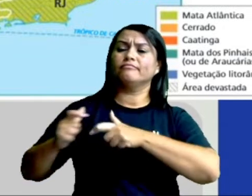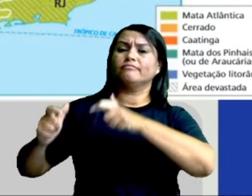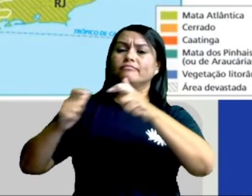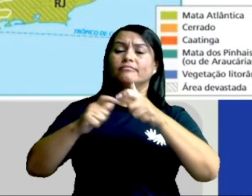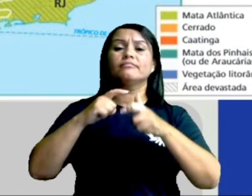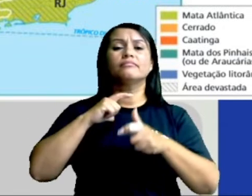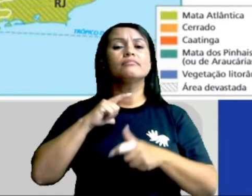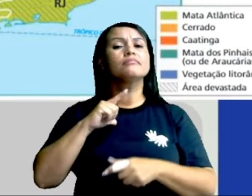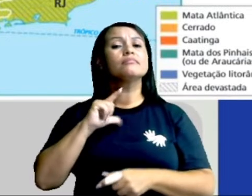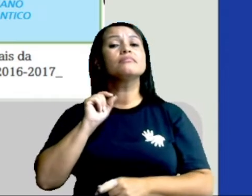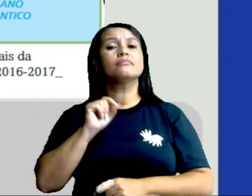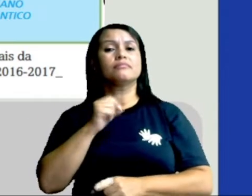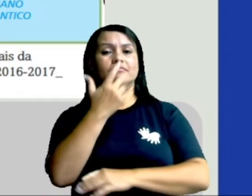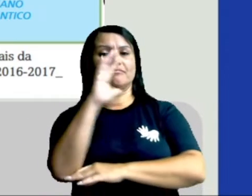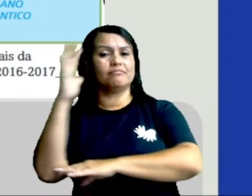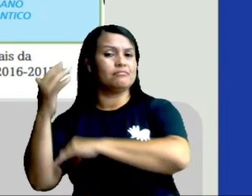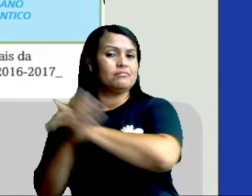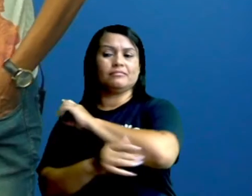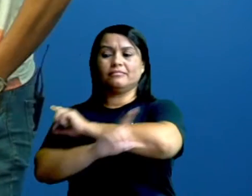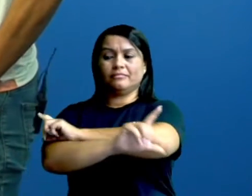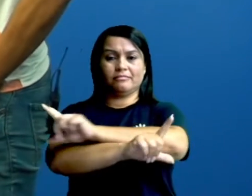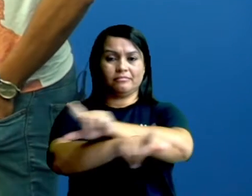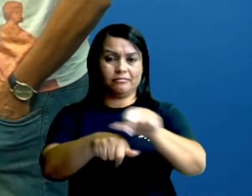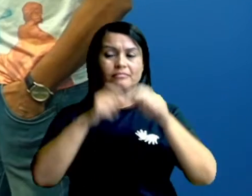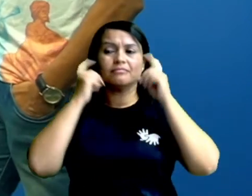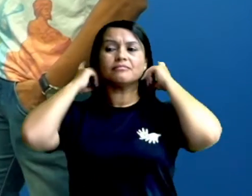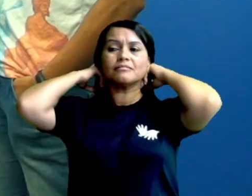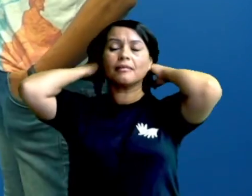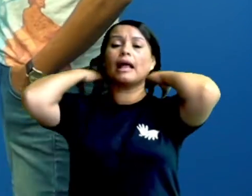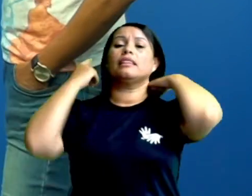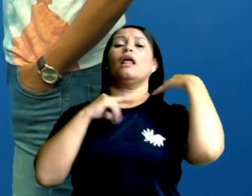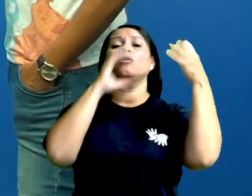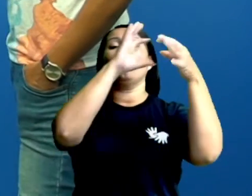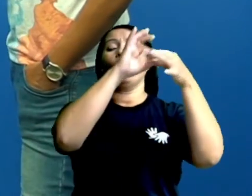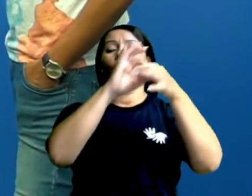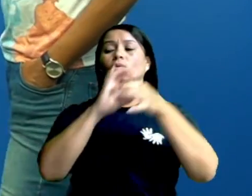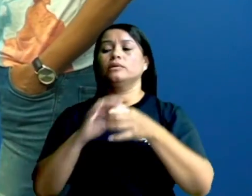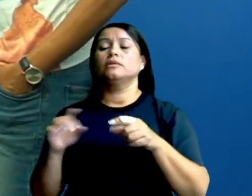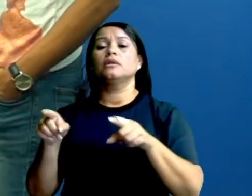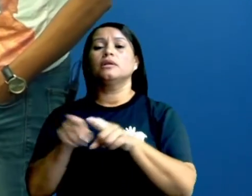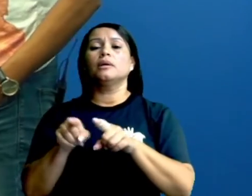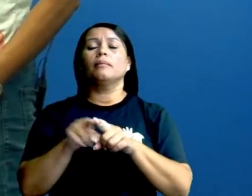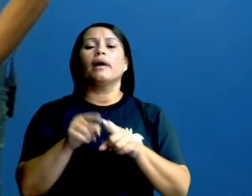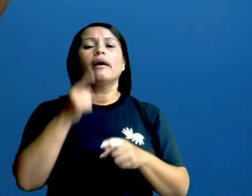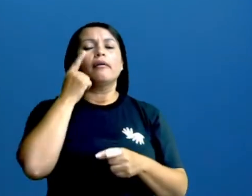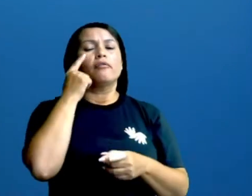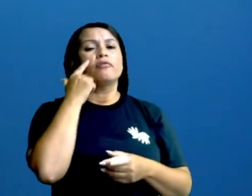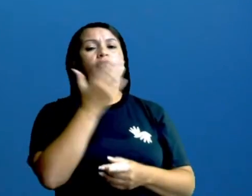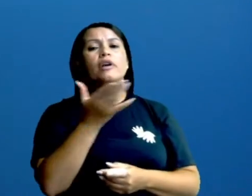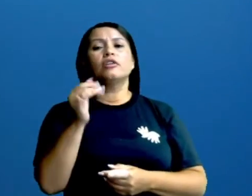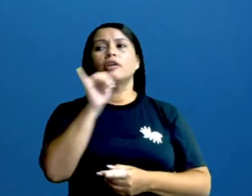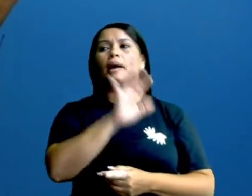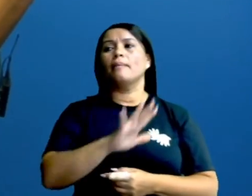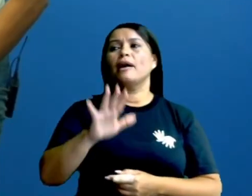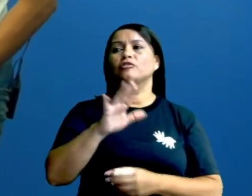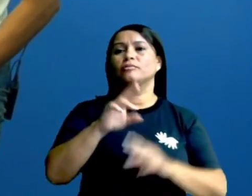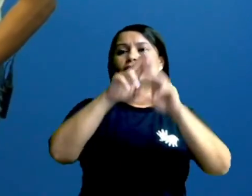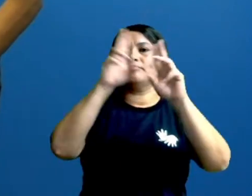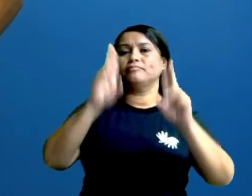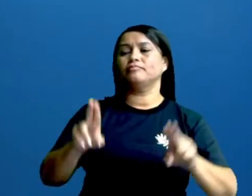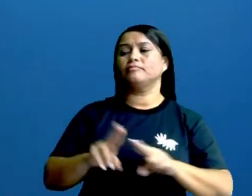antes existia floresta. Nos contextos aqui tratados em relação a isso, veja os 2